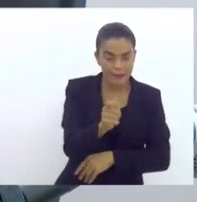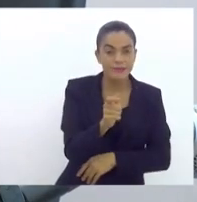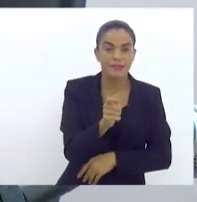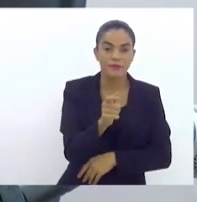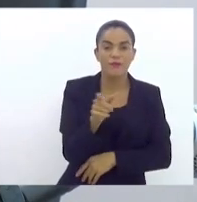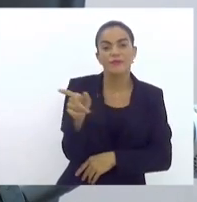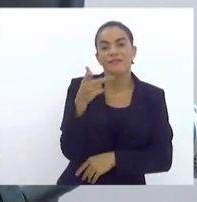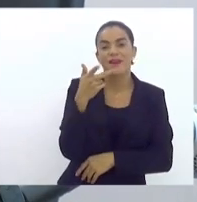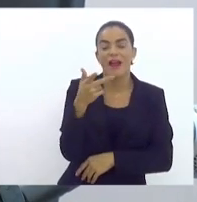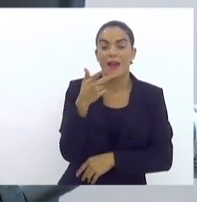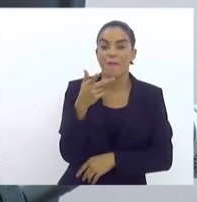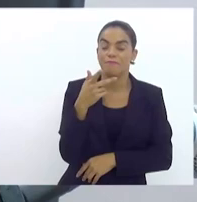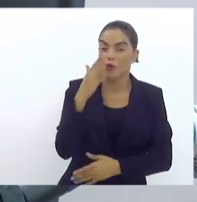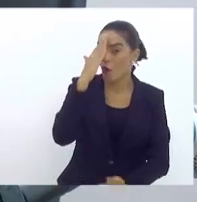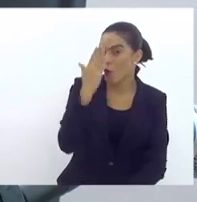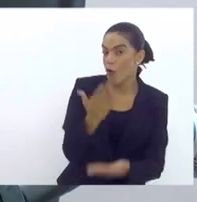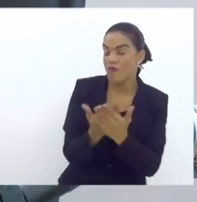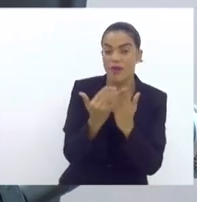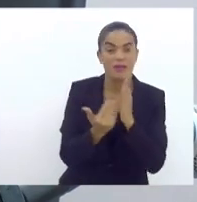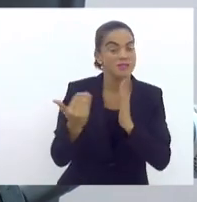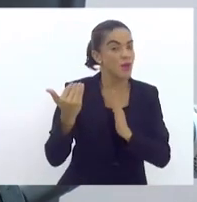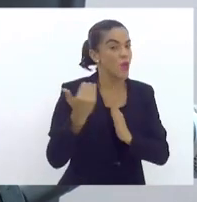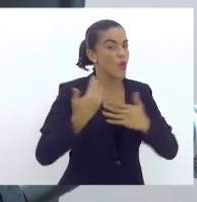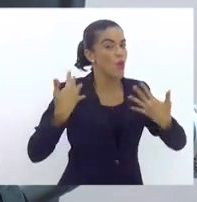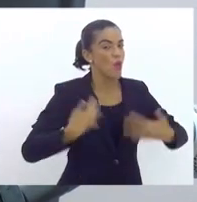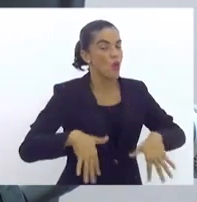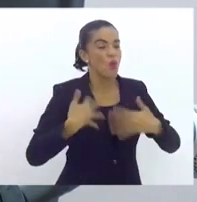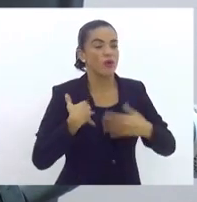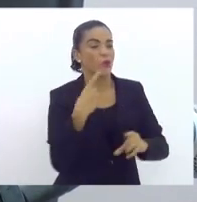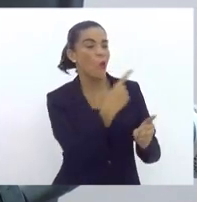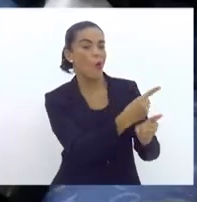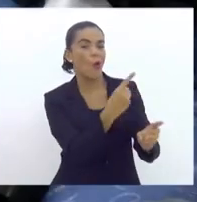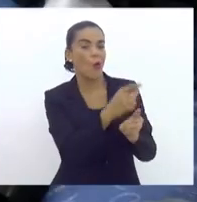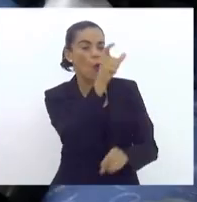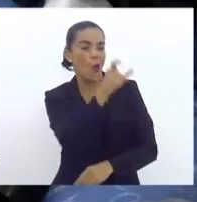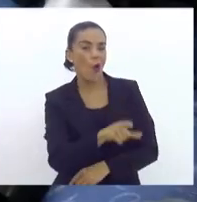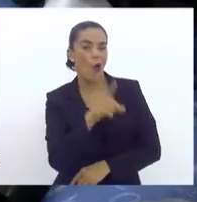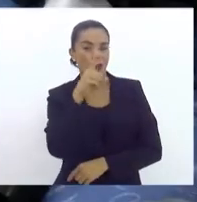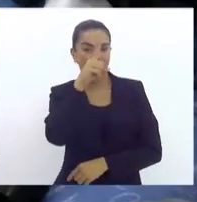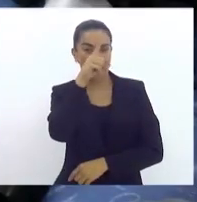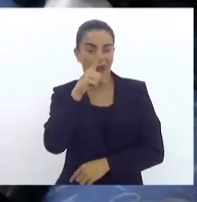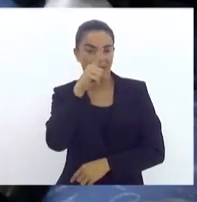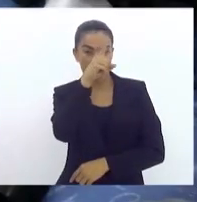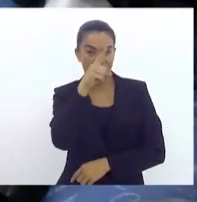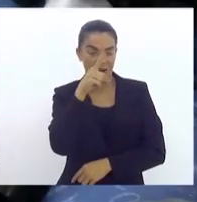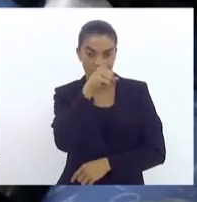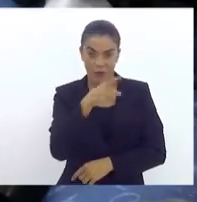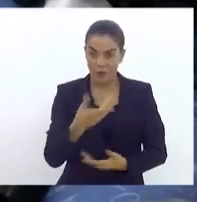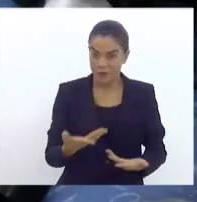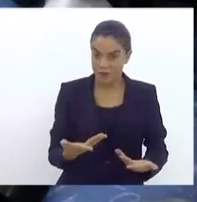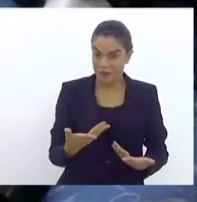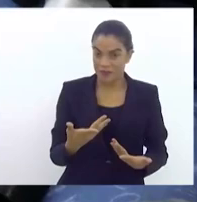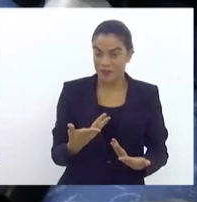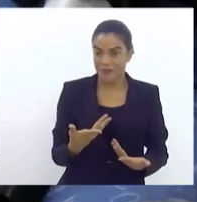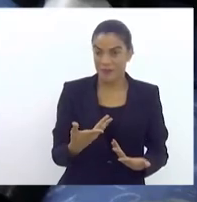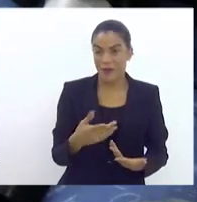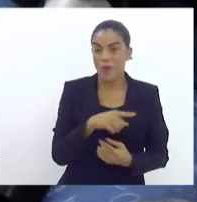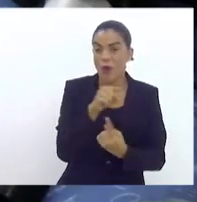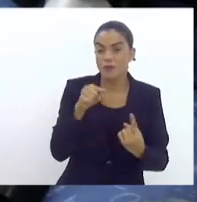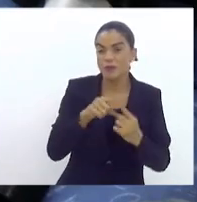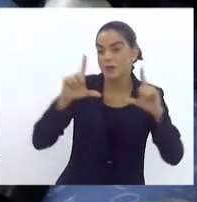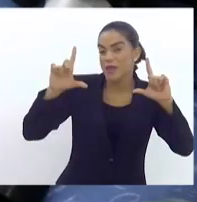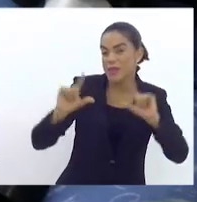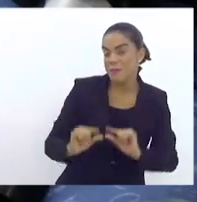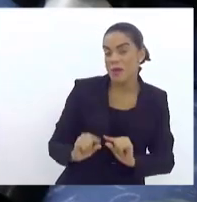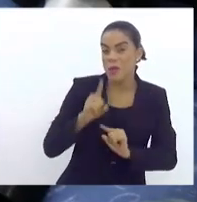Quando a senhora diz de extrema confiança e não se identificar ou seja na verdade a gente está trabalhando com redução de danos né O